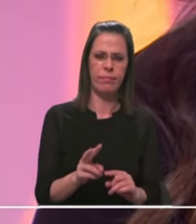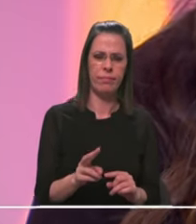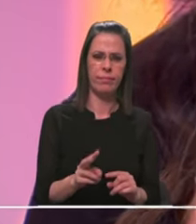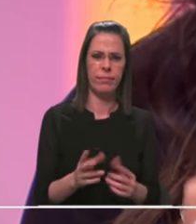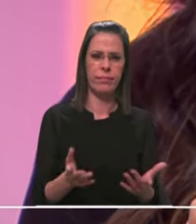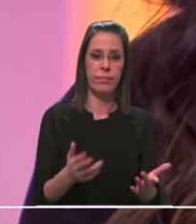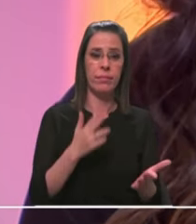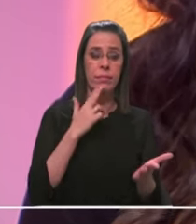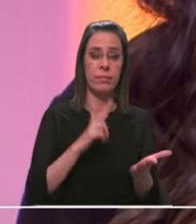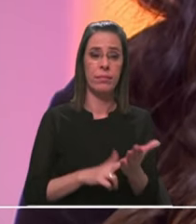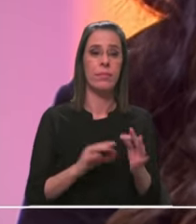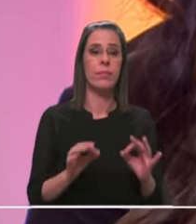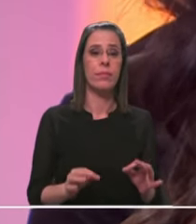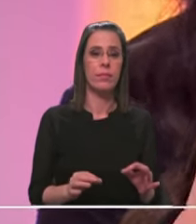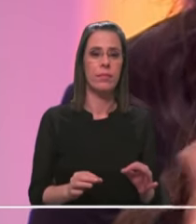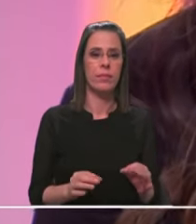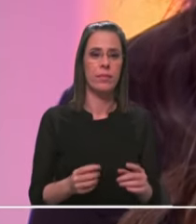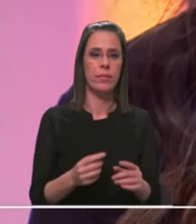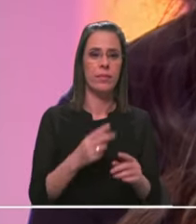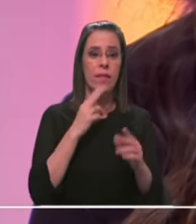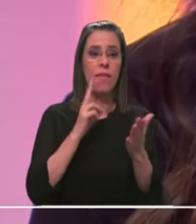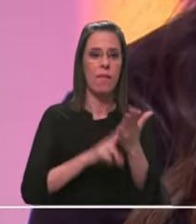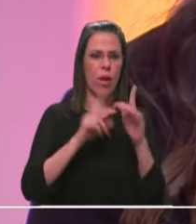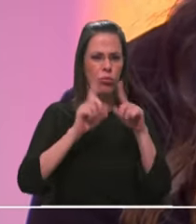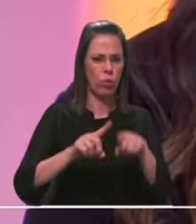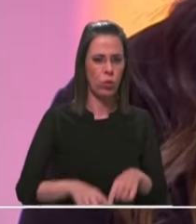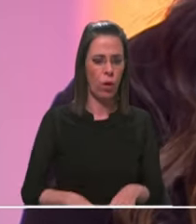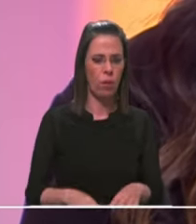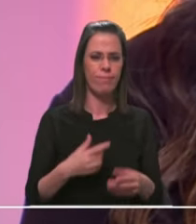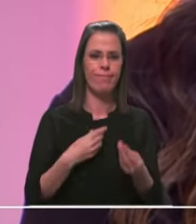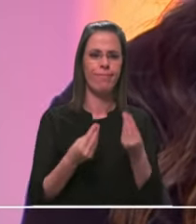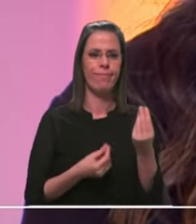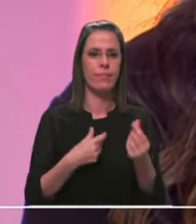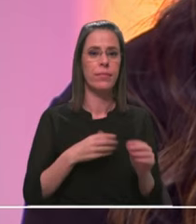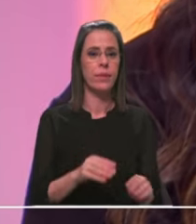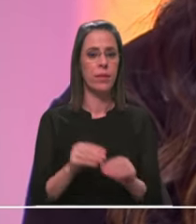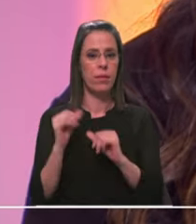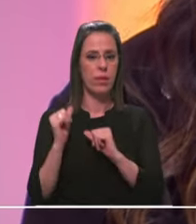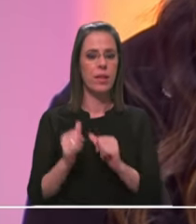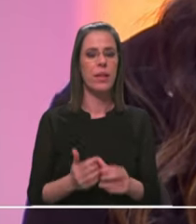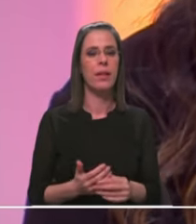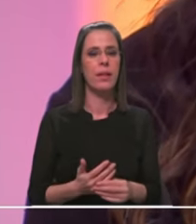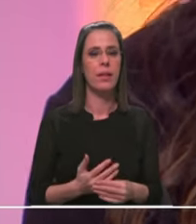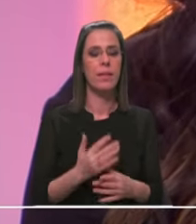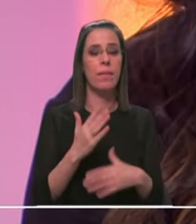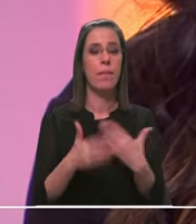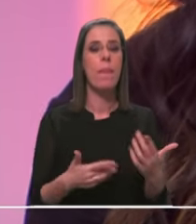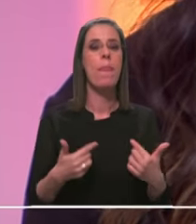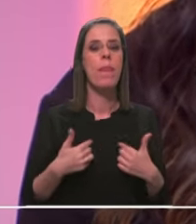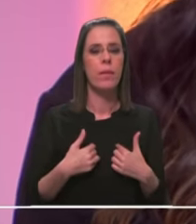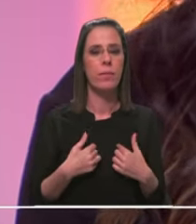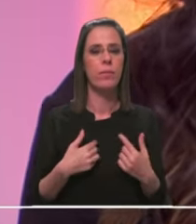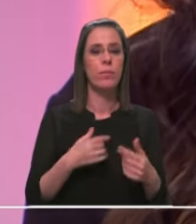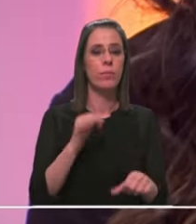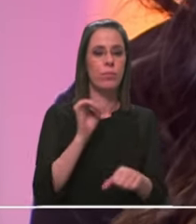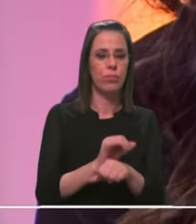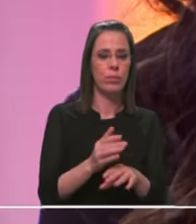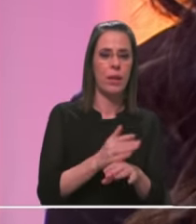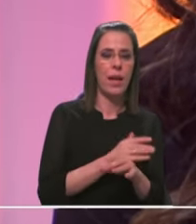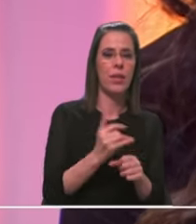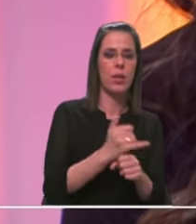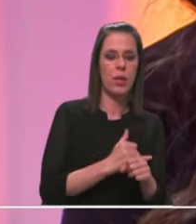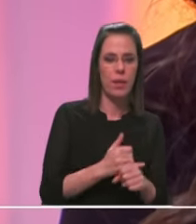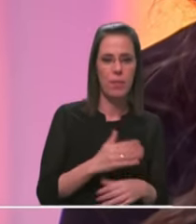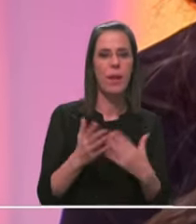era verdadeiro, mas com várias verdades, eu comecei-me a afastar dele. Até dado que eu tinha bloqueado antes de ir para a